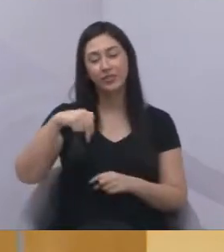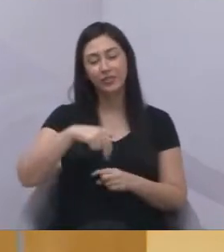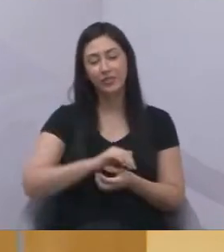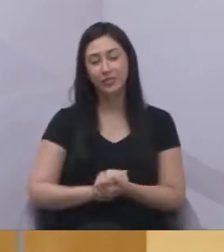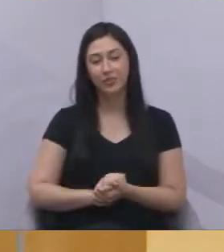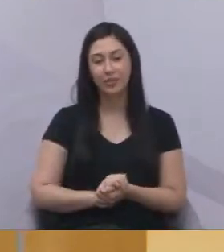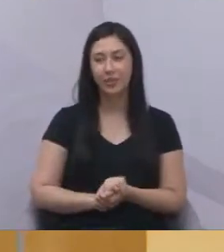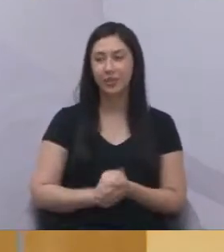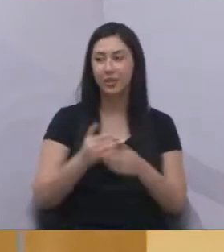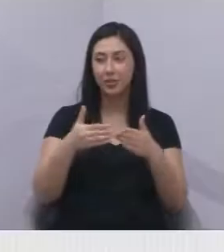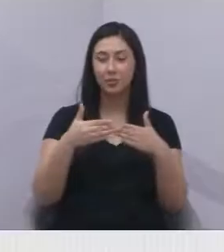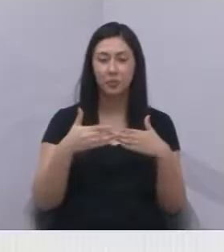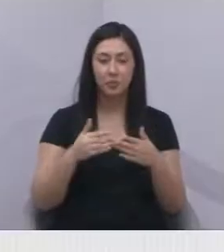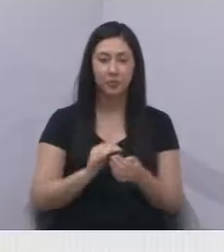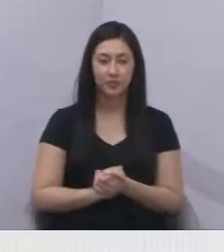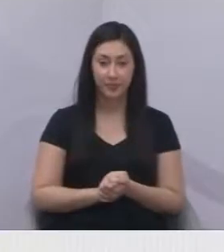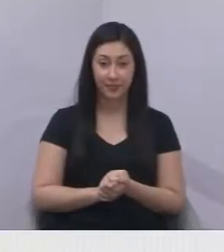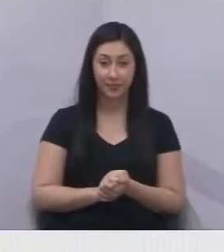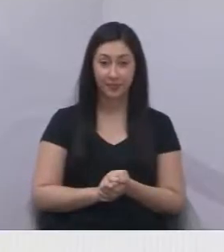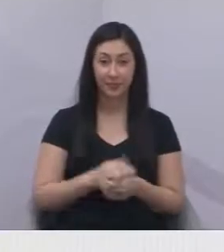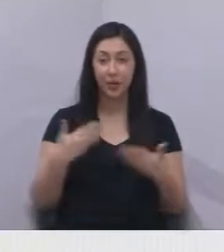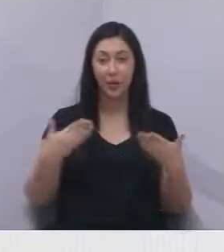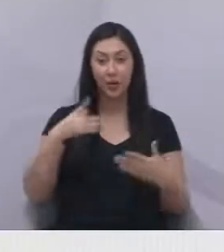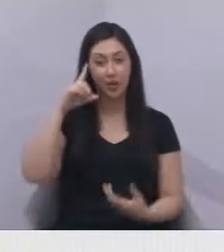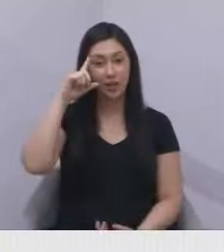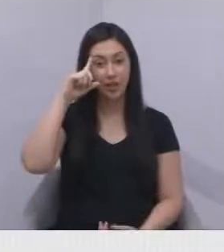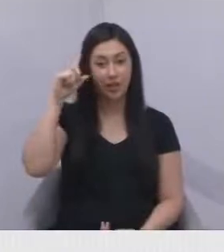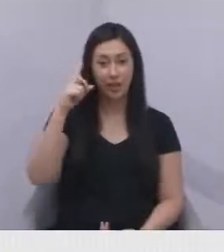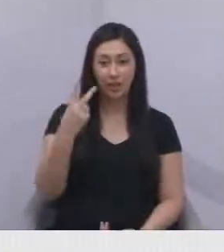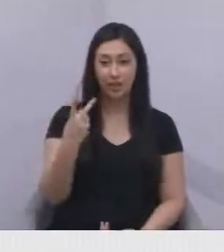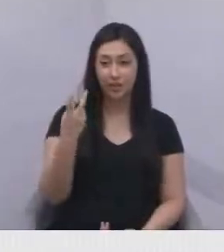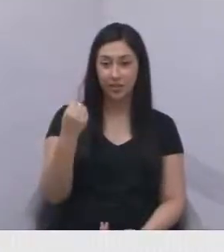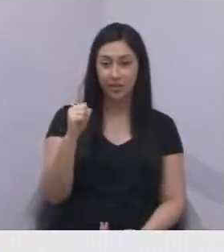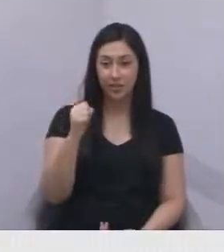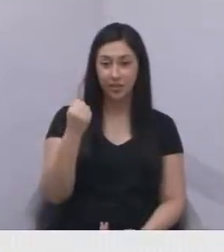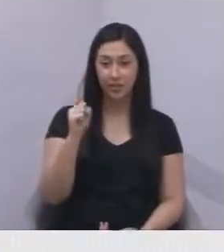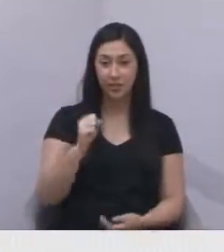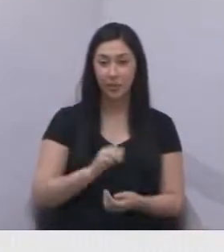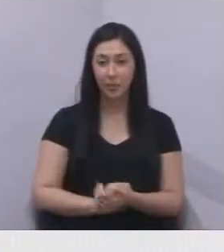28/11/2021. Por favor. Sim. Hoje é dia